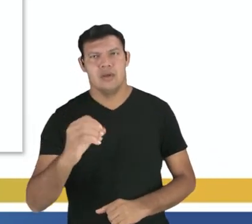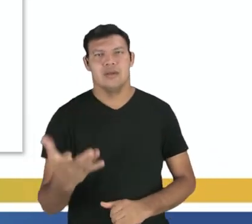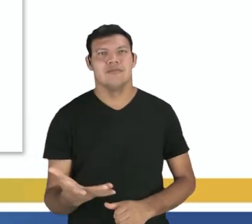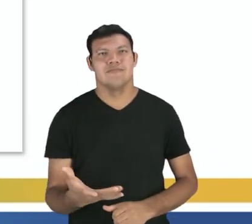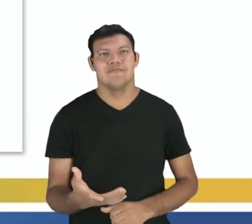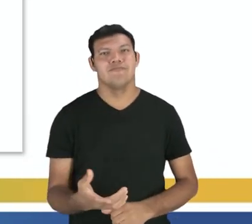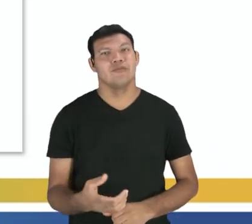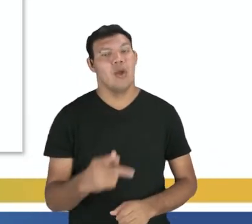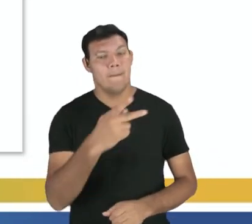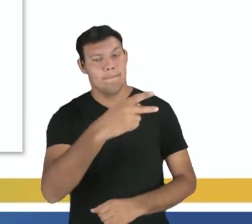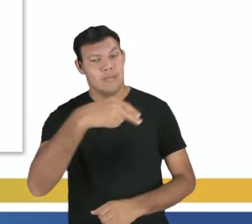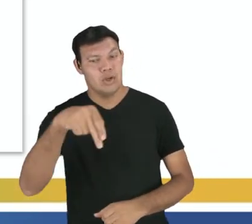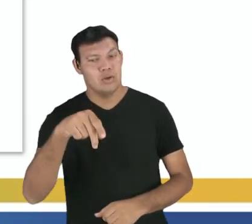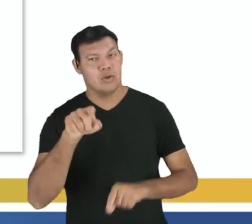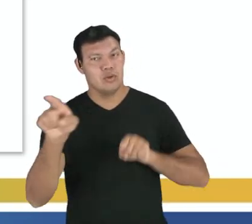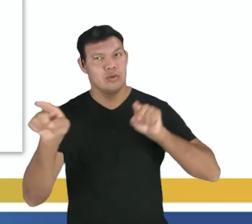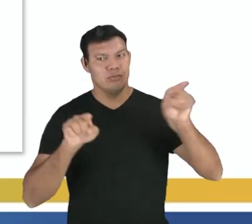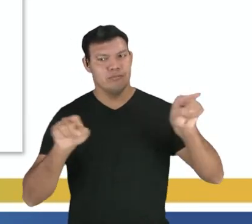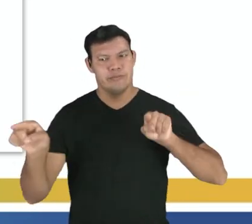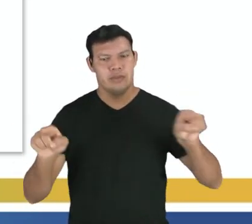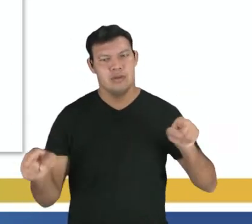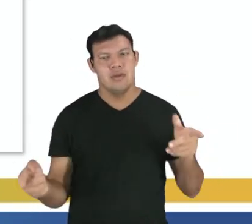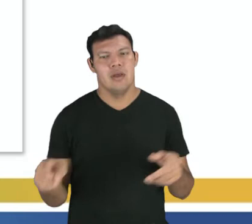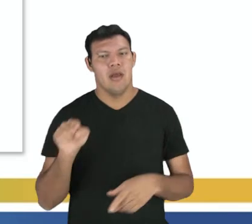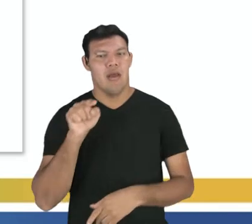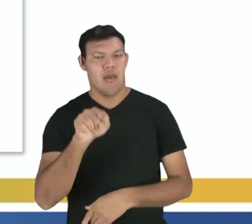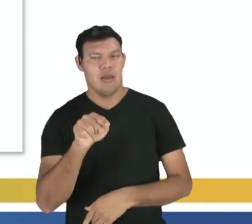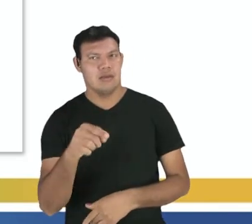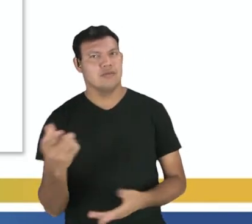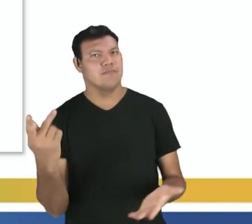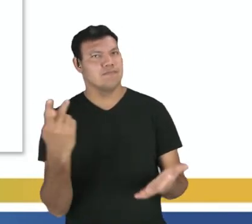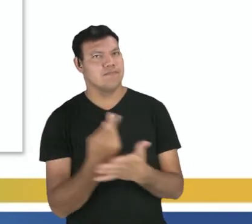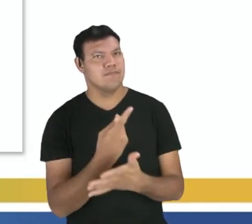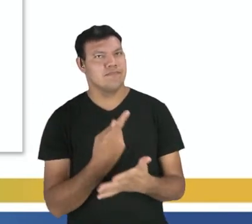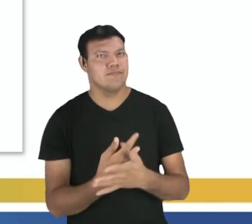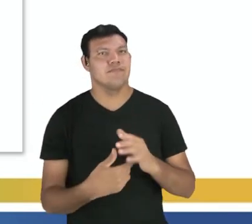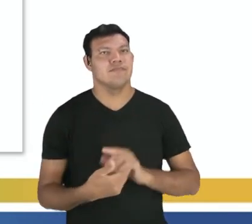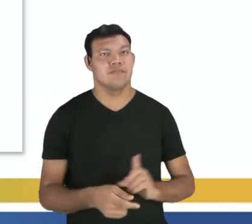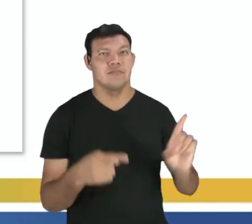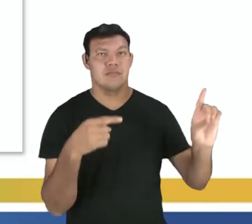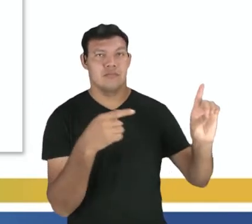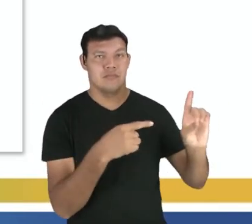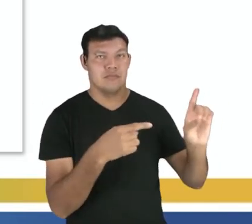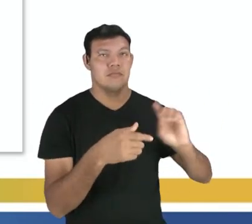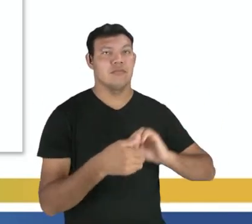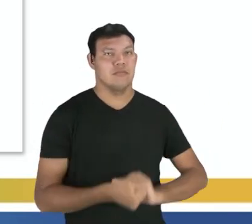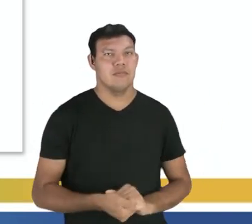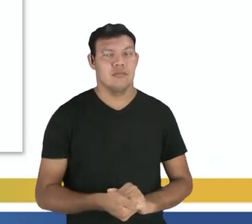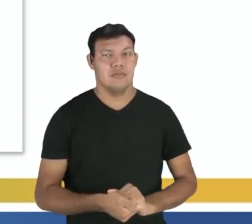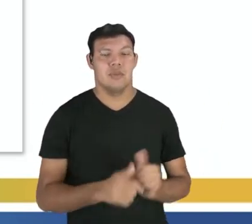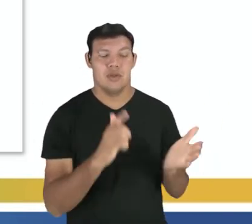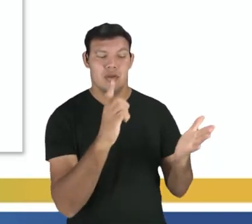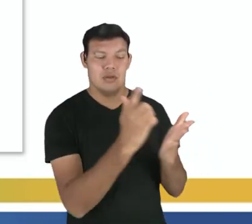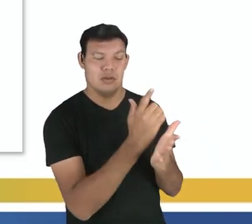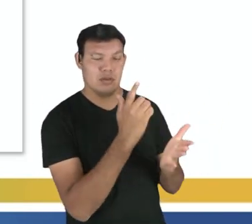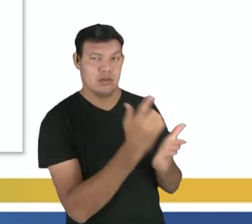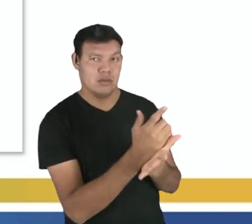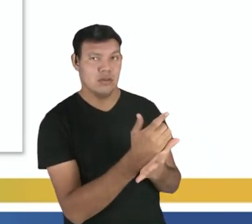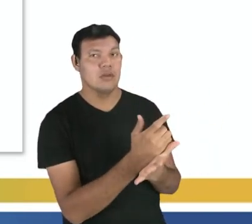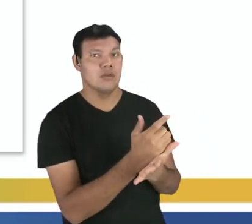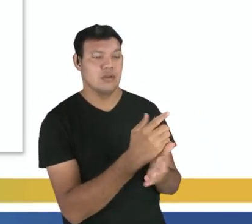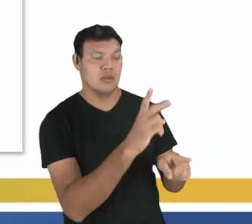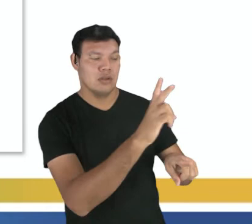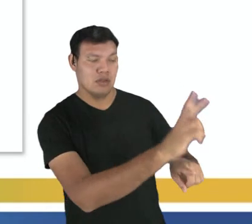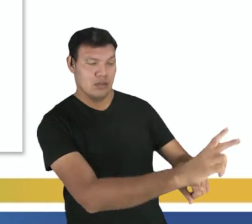demonstrativo esta. Então está incorreto. Letra D. Aqui está o livro cujo me emprestaste.